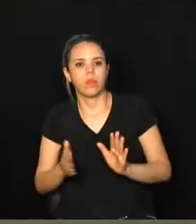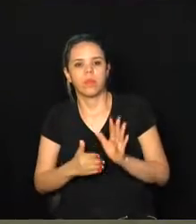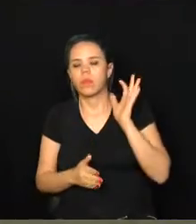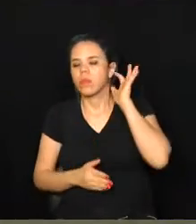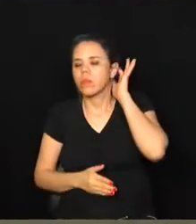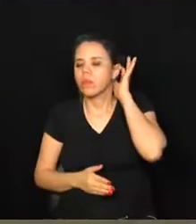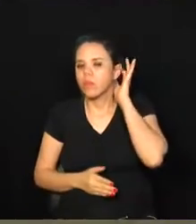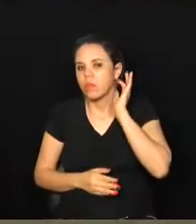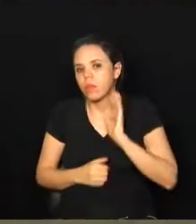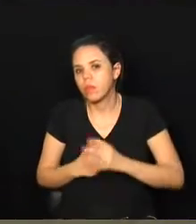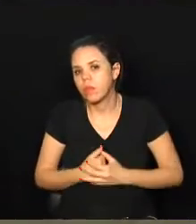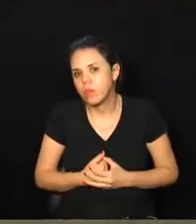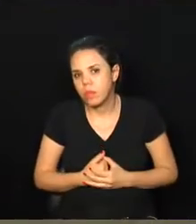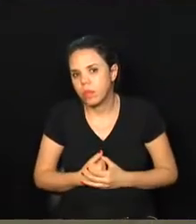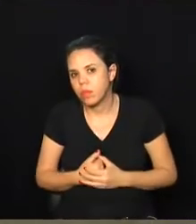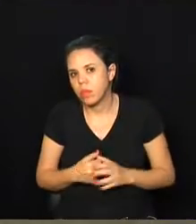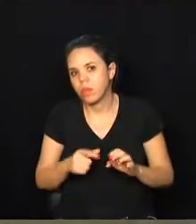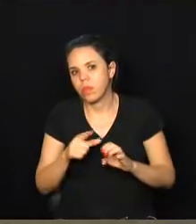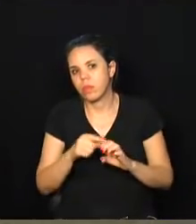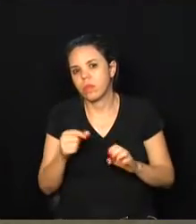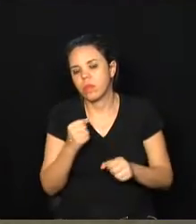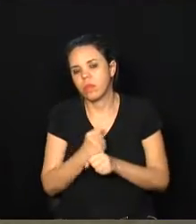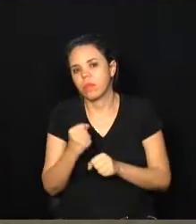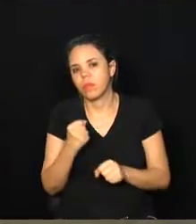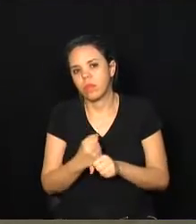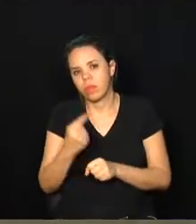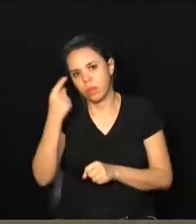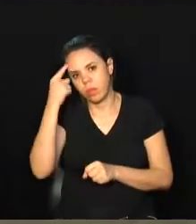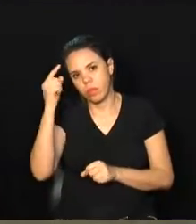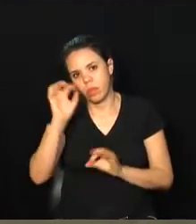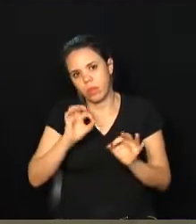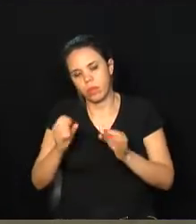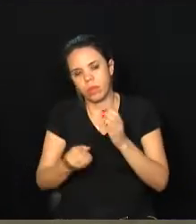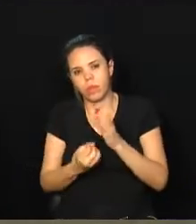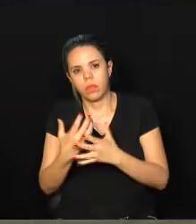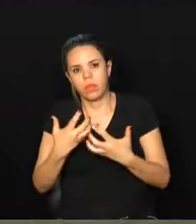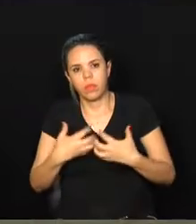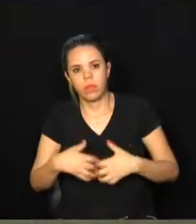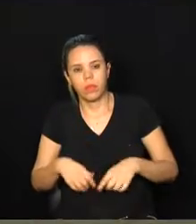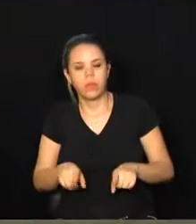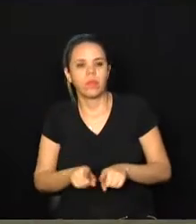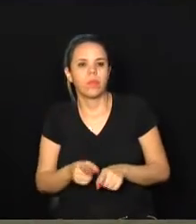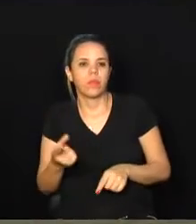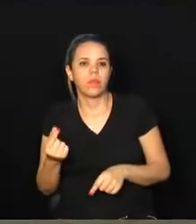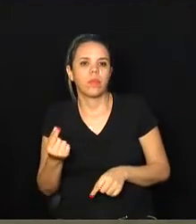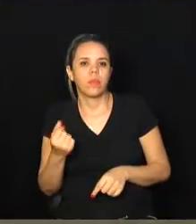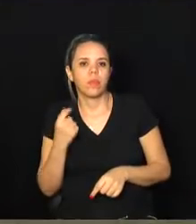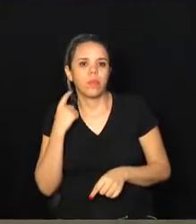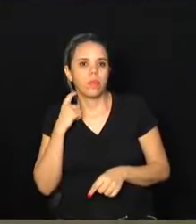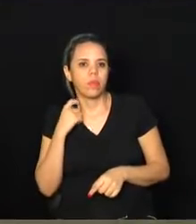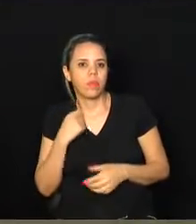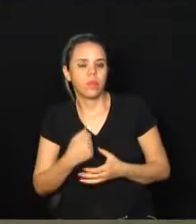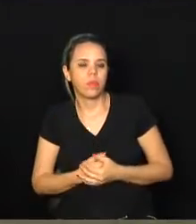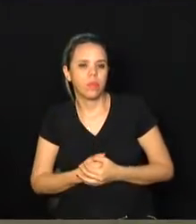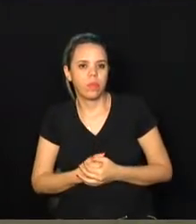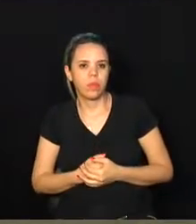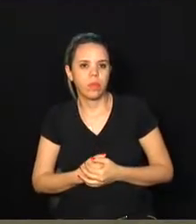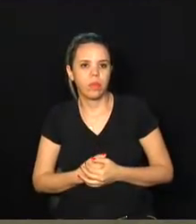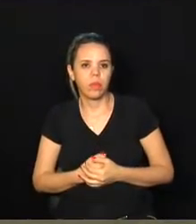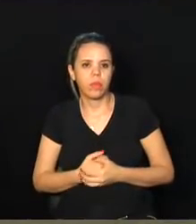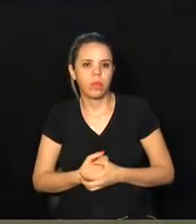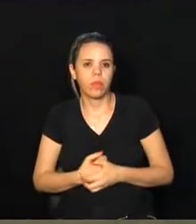partir de empreendimentos, ideias, criatividade, dinheiro, né? Em cima do